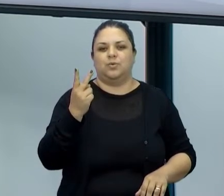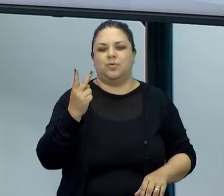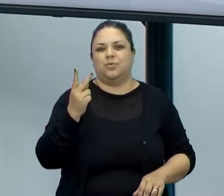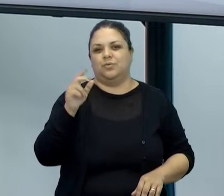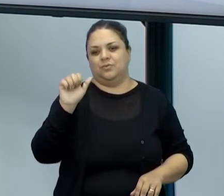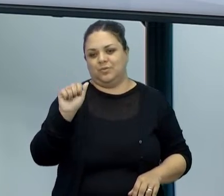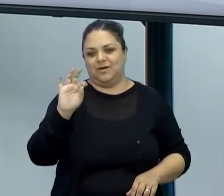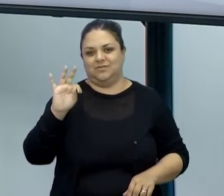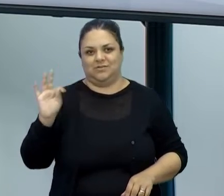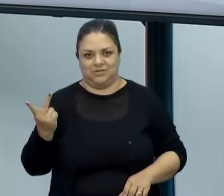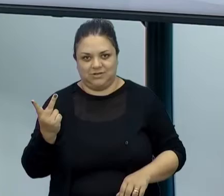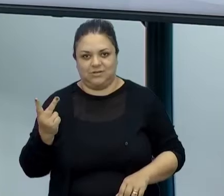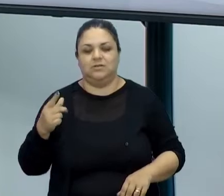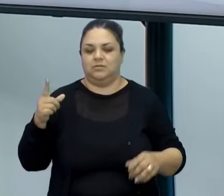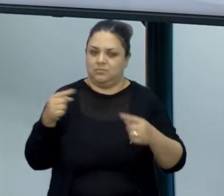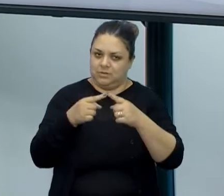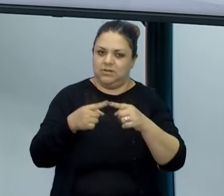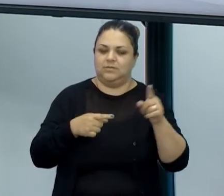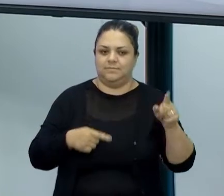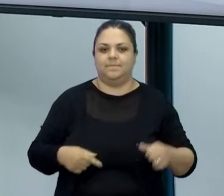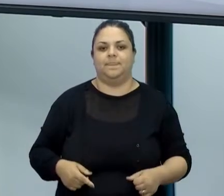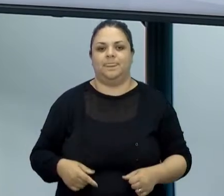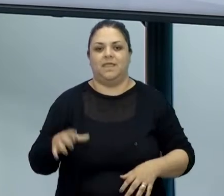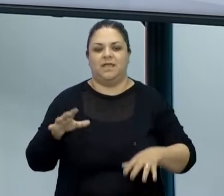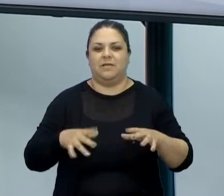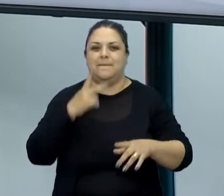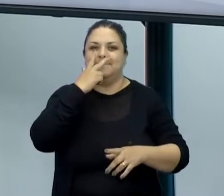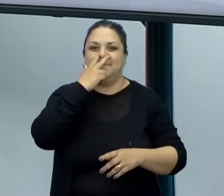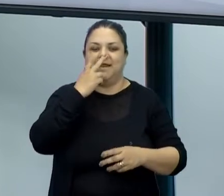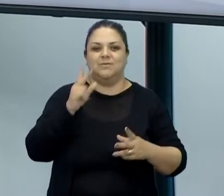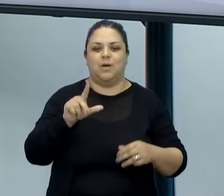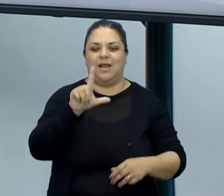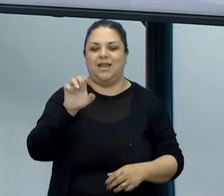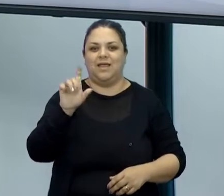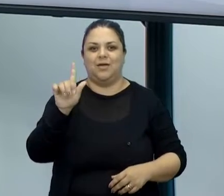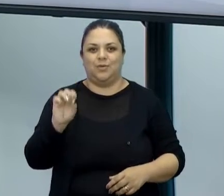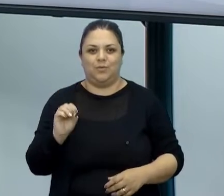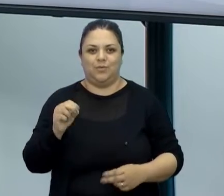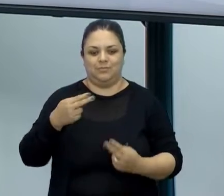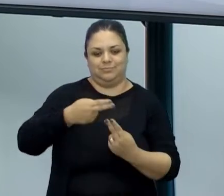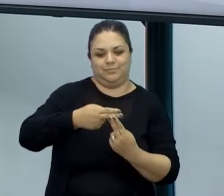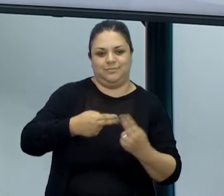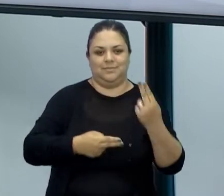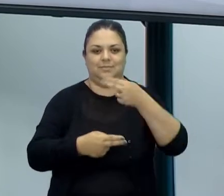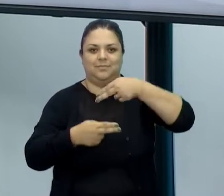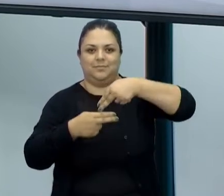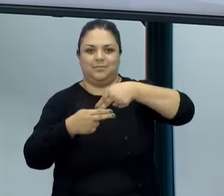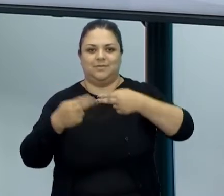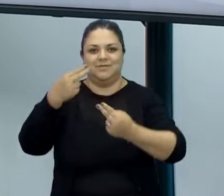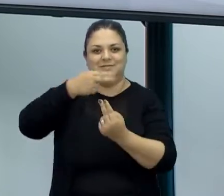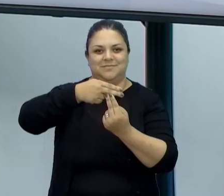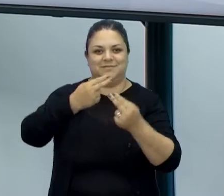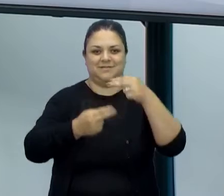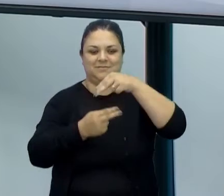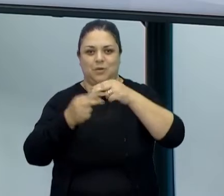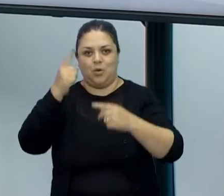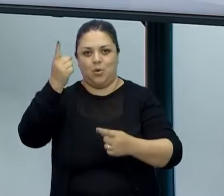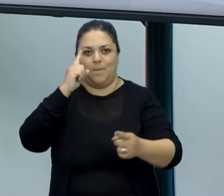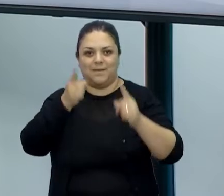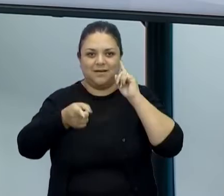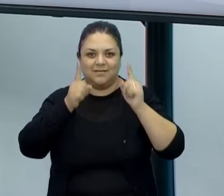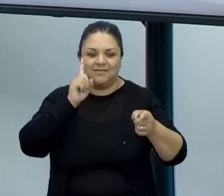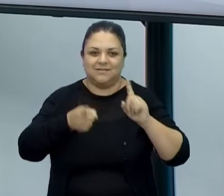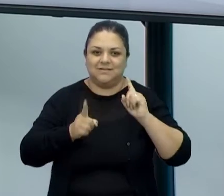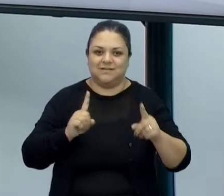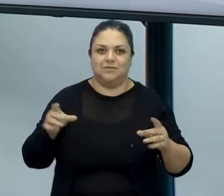né? A gente monta os bloquinhos como se fosse um Lego e a partir daqueles comandos, né, daqueles desenhos que a gente vai